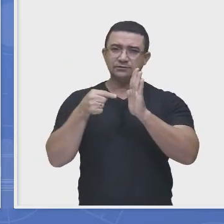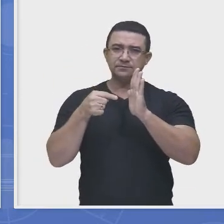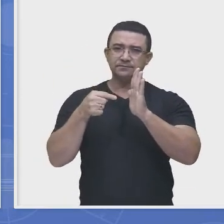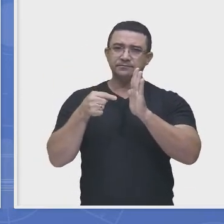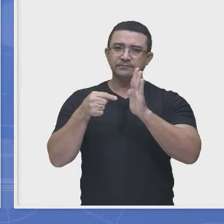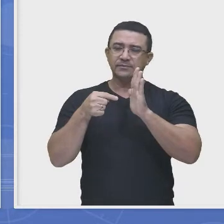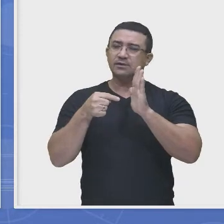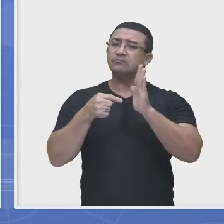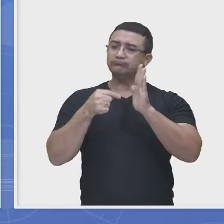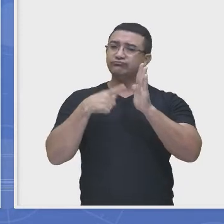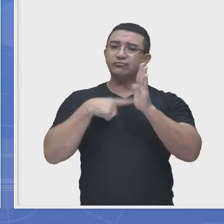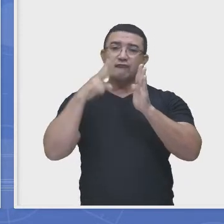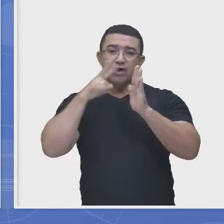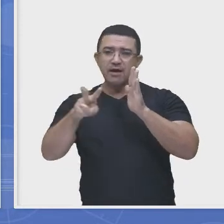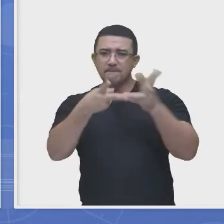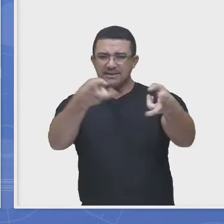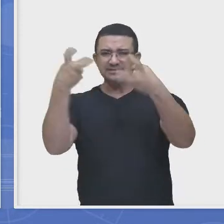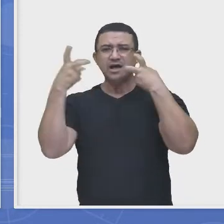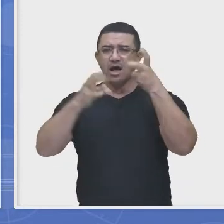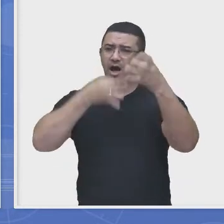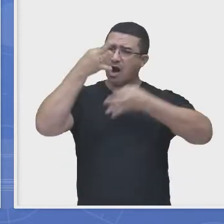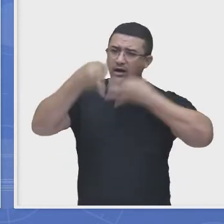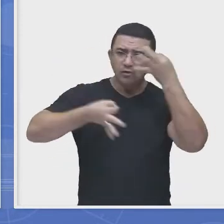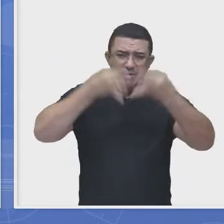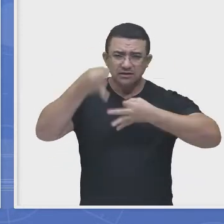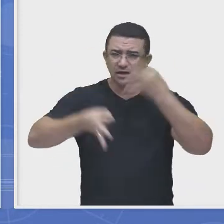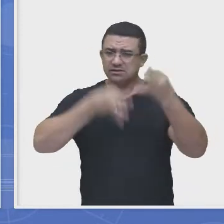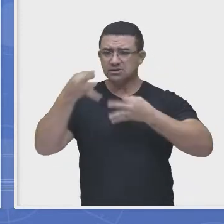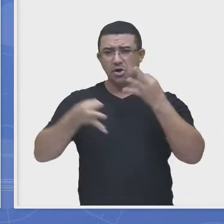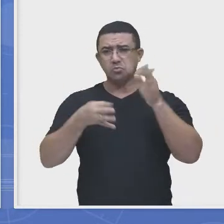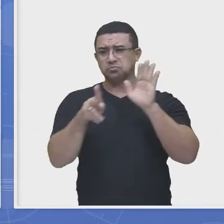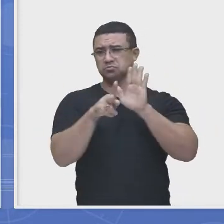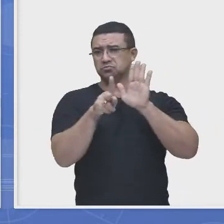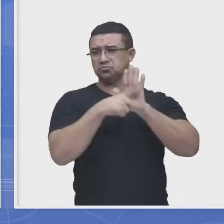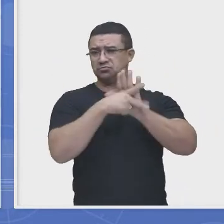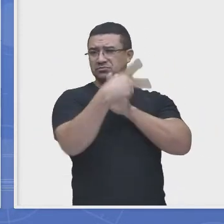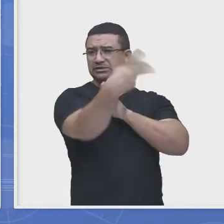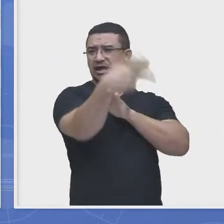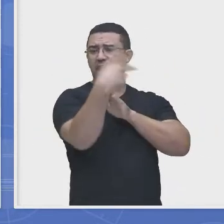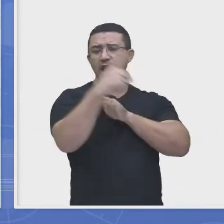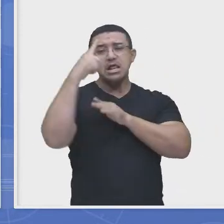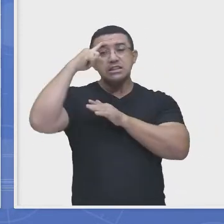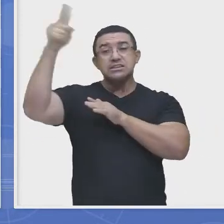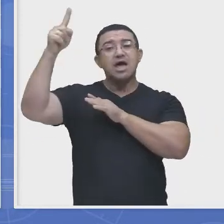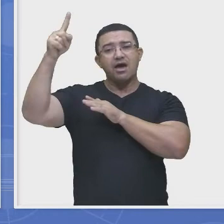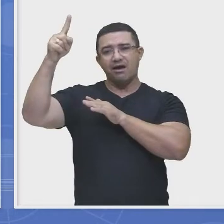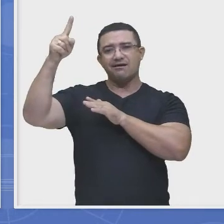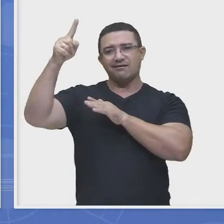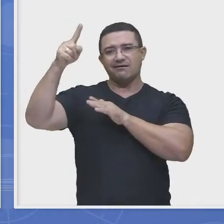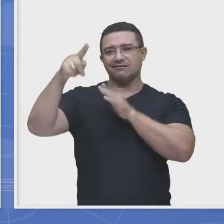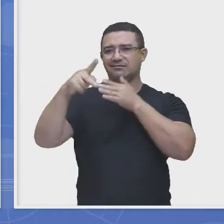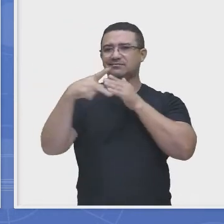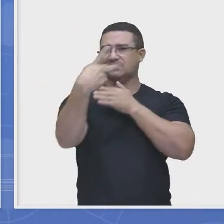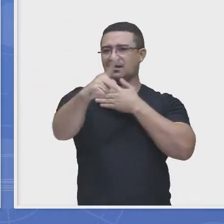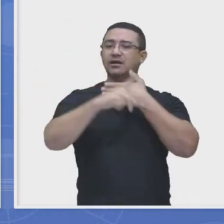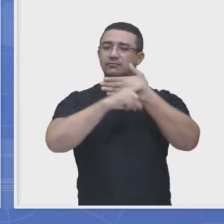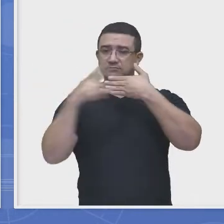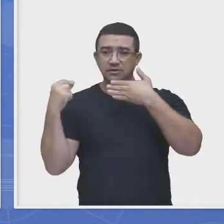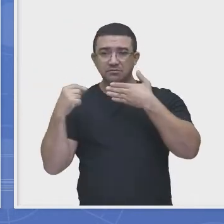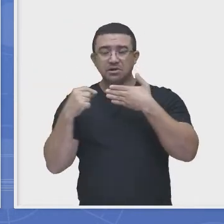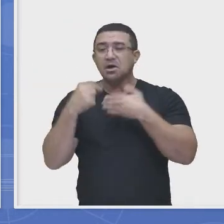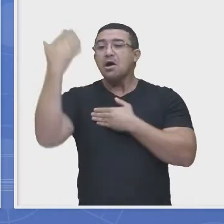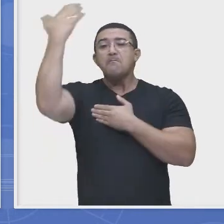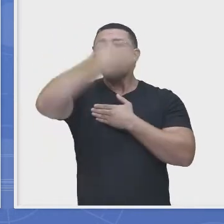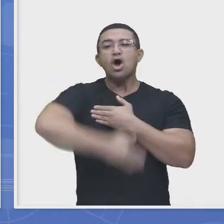a argumentação com relação à ideia que ele expôs lá no início, de que enquanto não ficar provado que a pena de morte é o